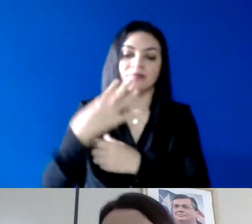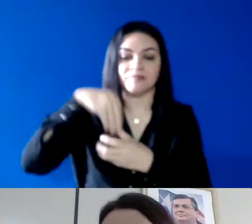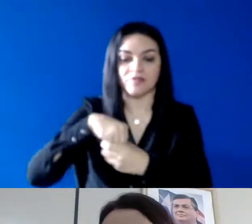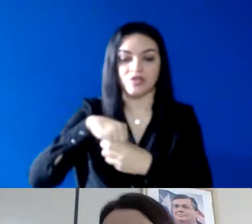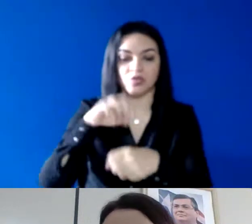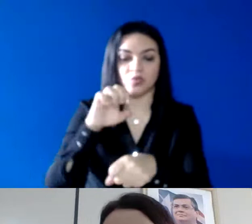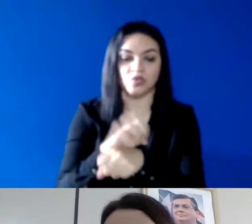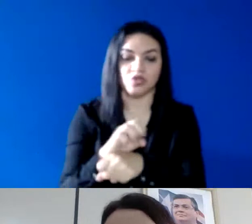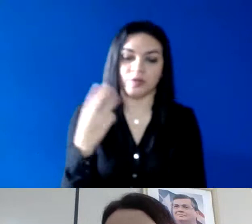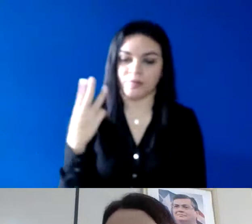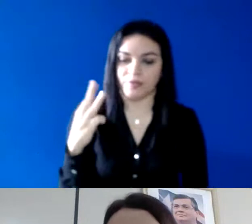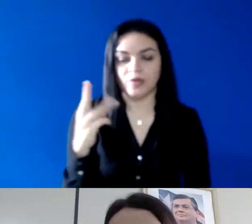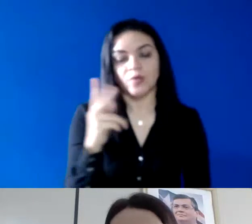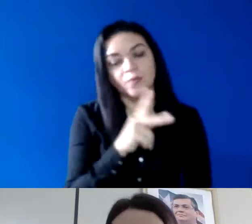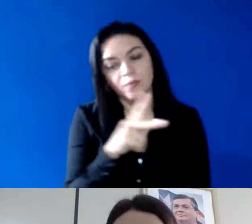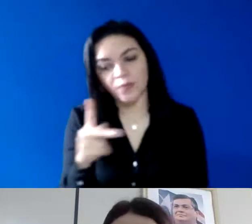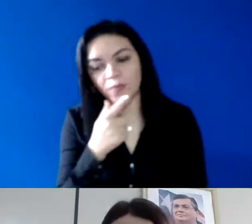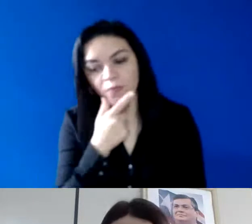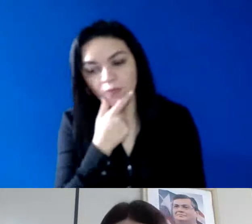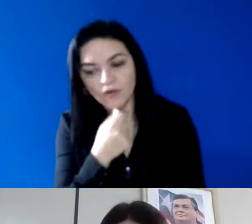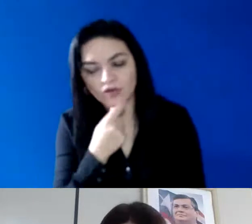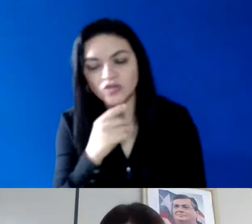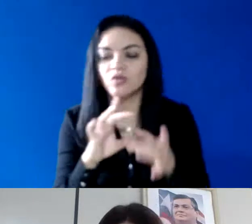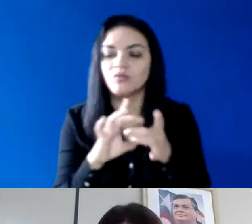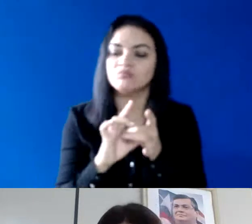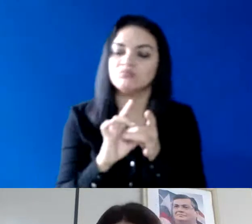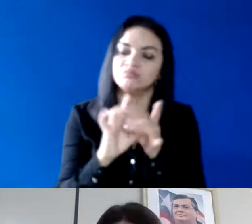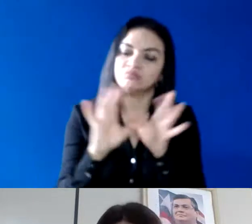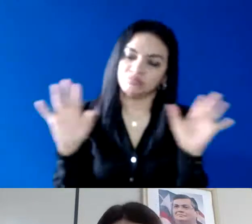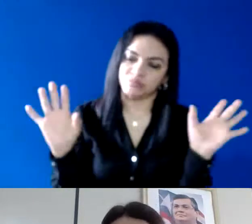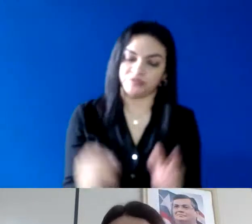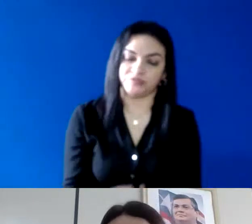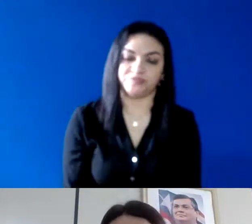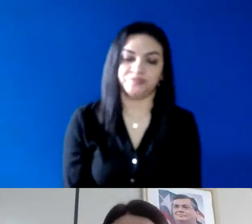Professor, pode ficar à vontade.